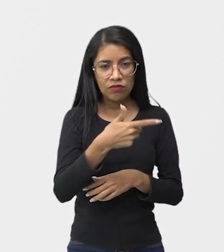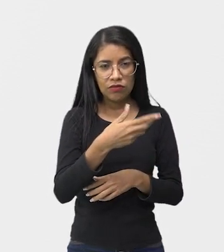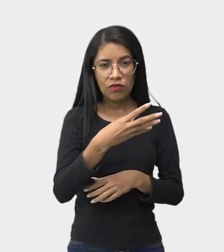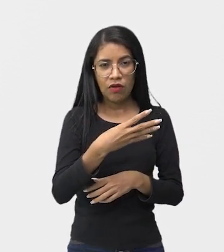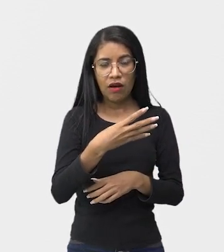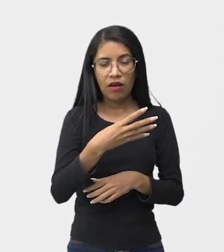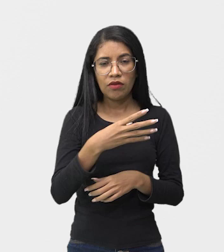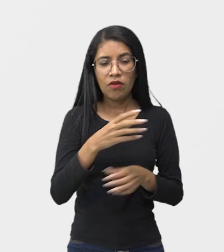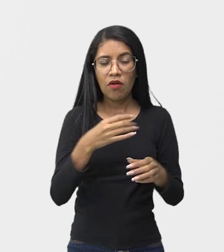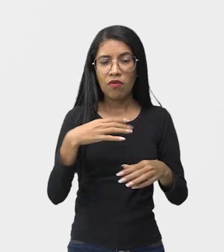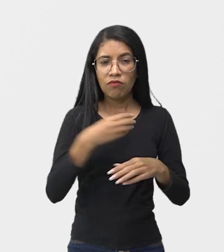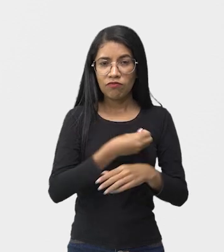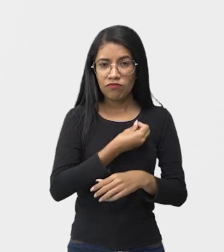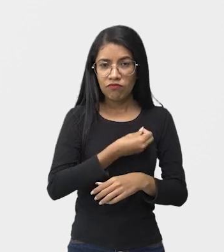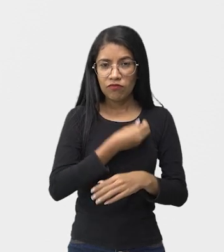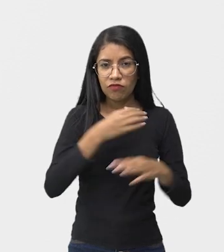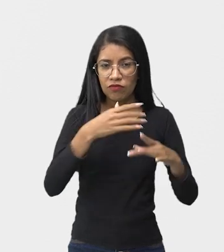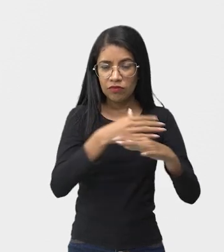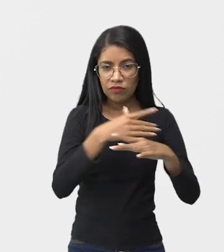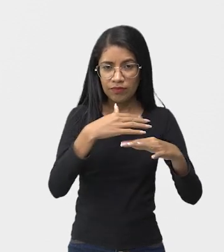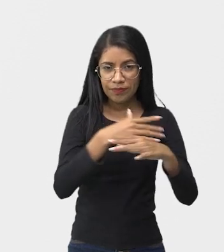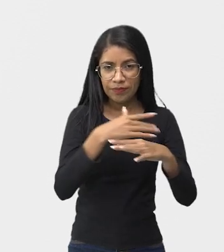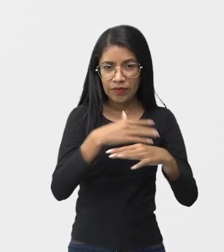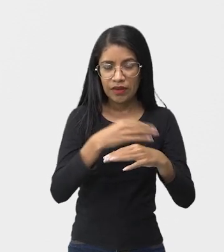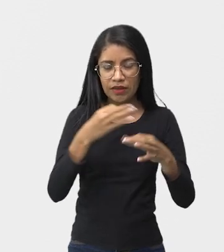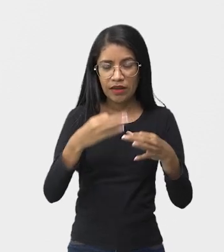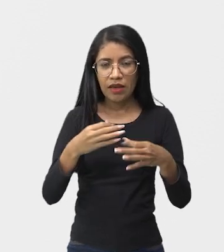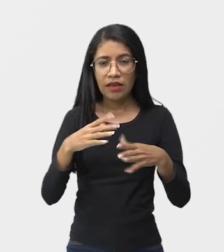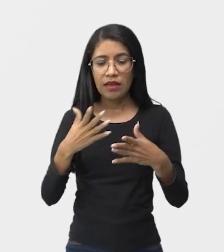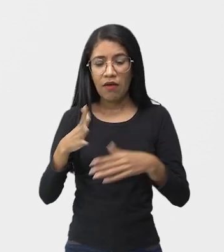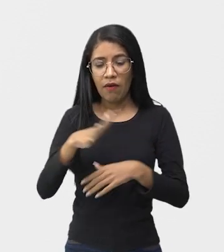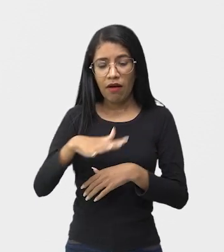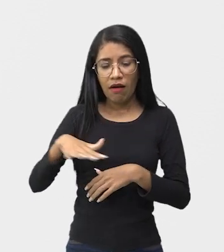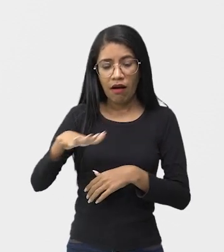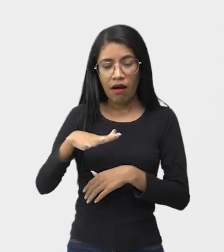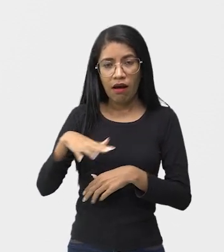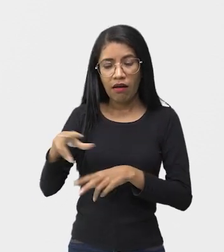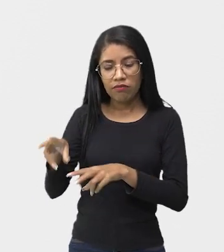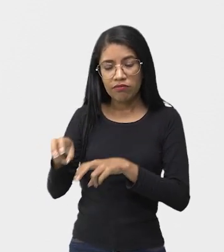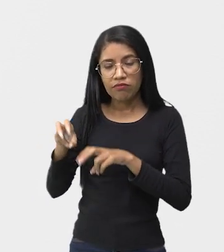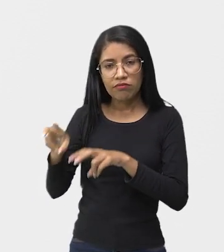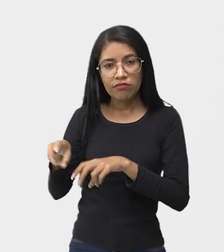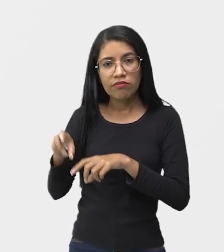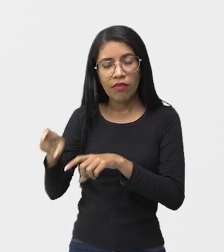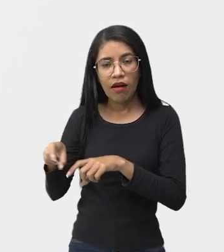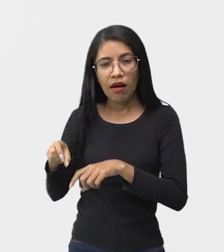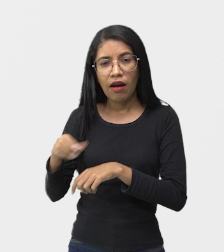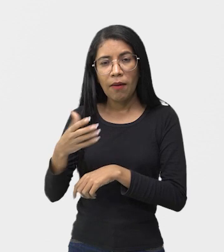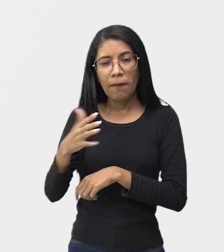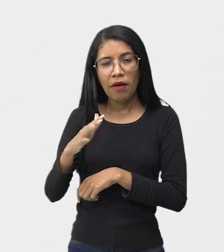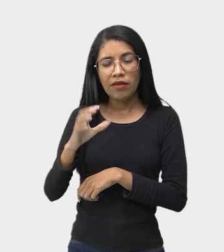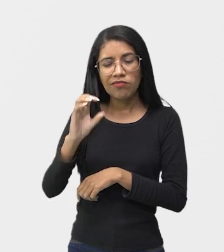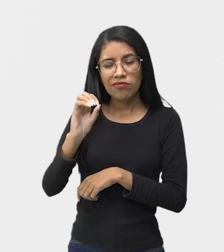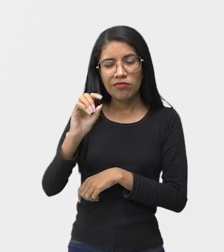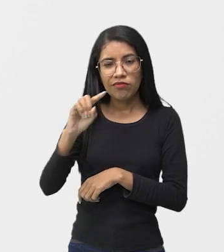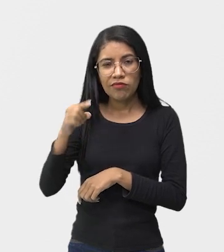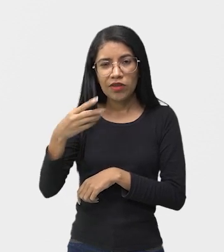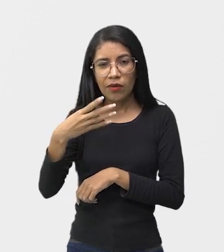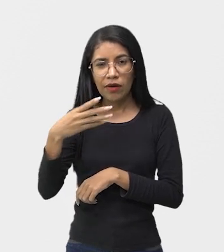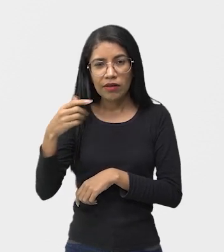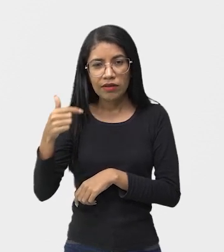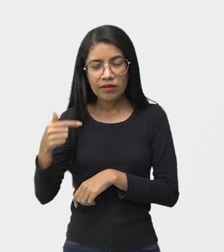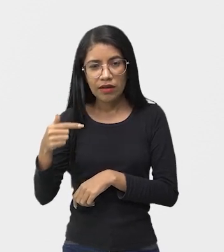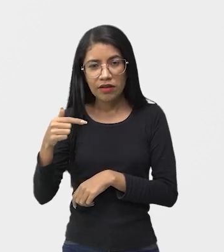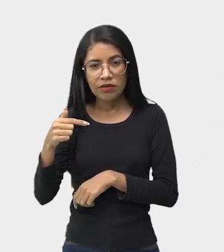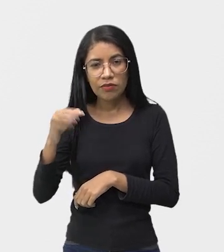324.834 vivem em cidades, certo? Então, essas áreas rurais, que correspondem a aproximadamente 0,47%